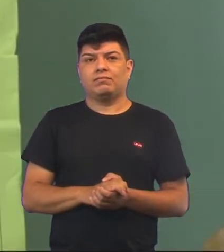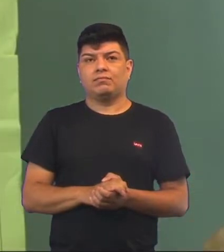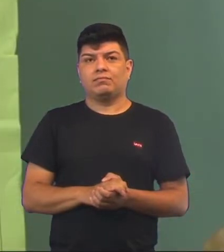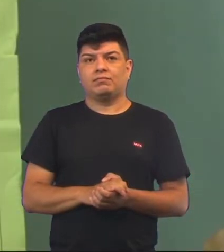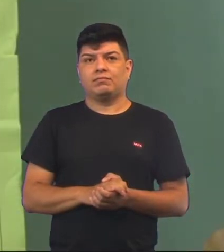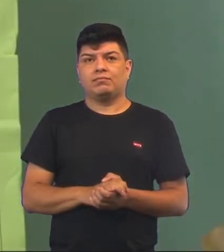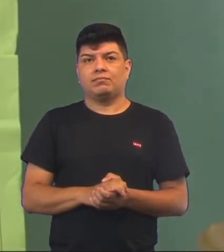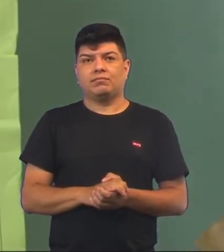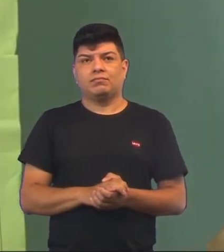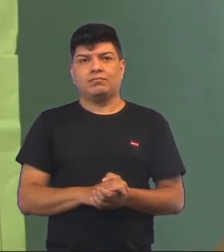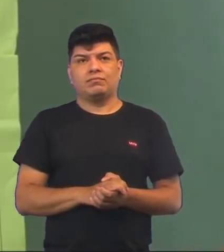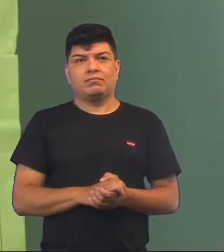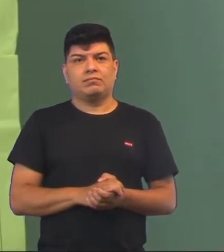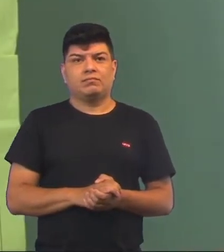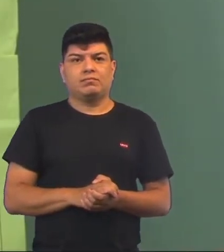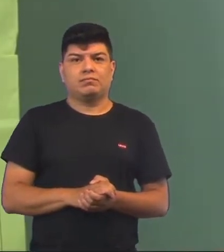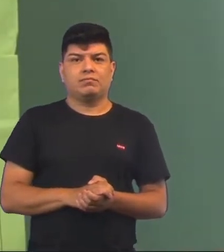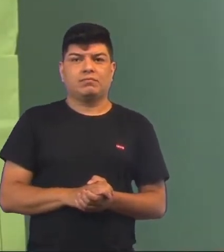Tá?